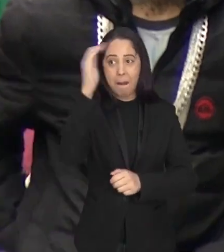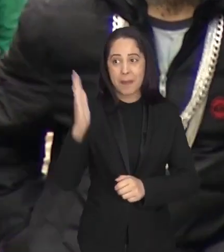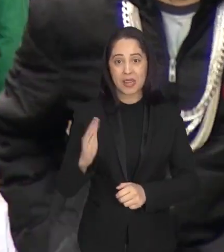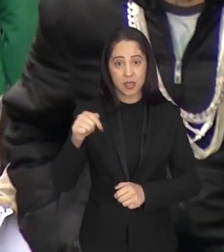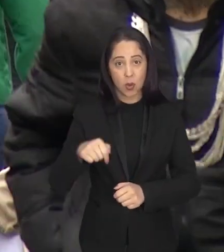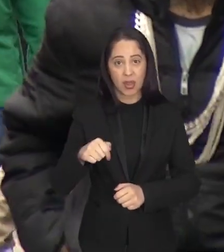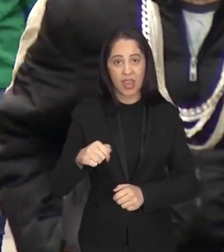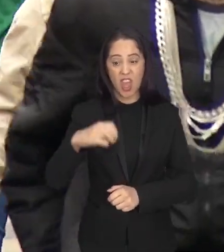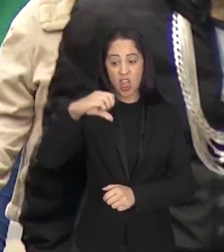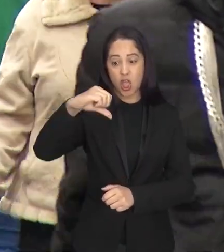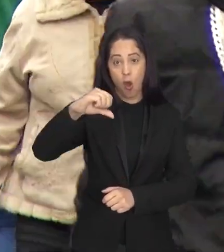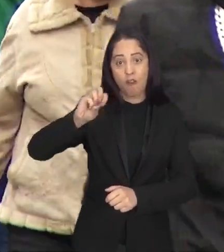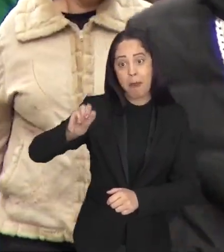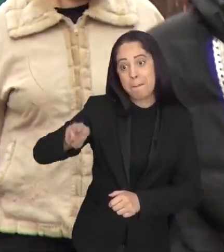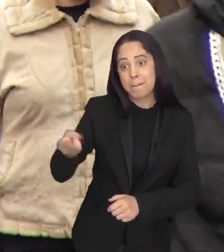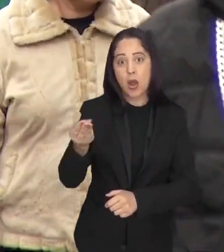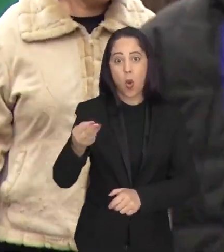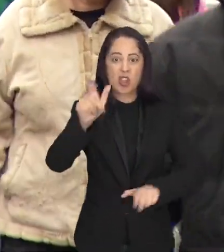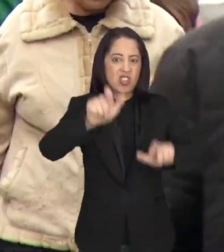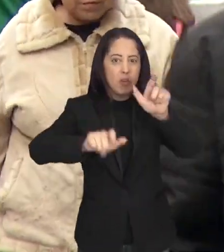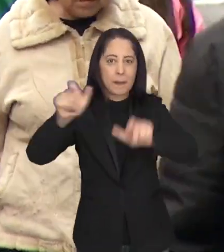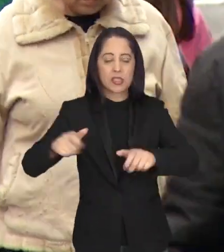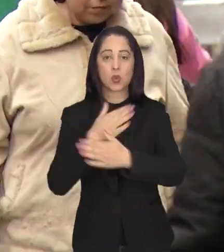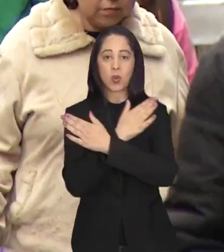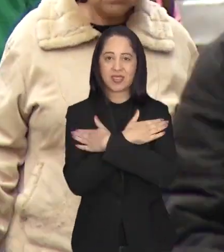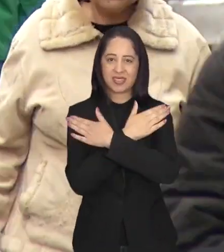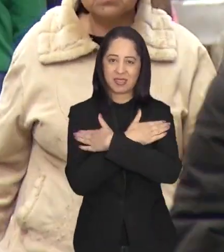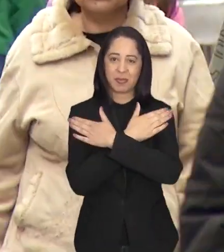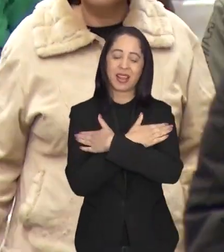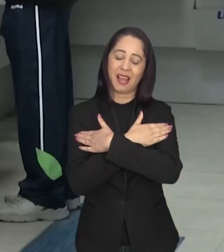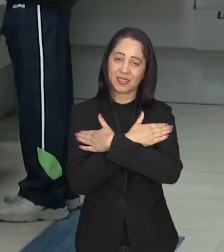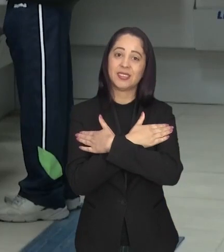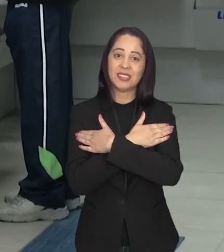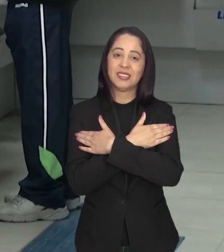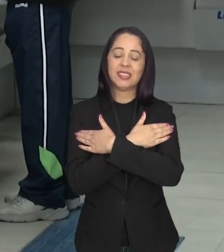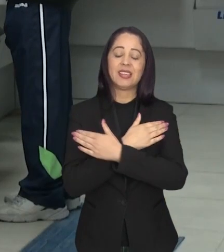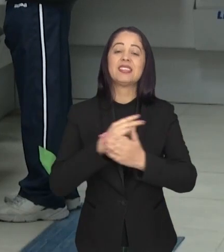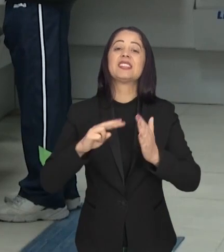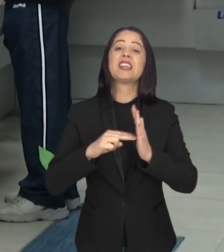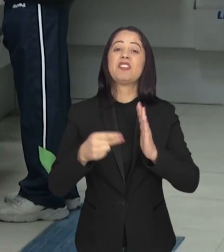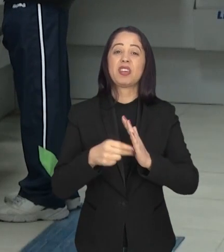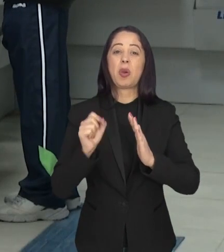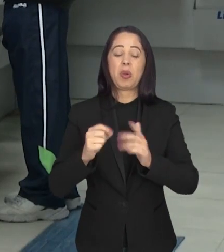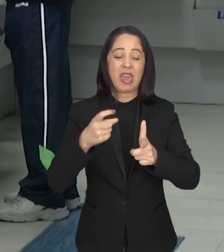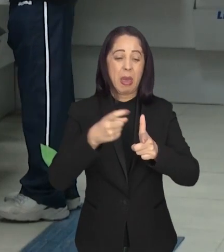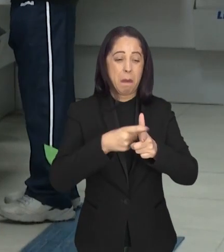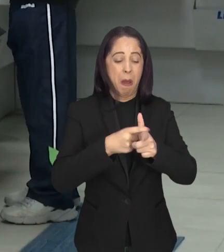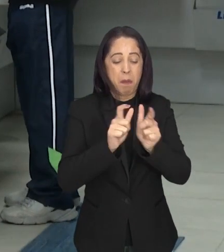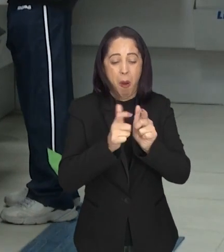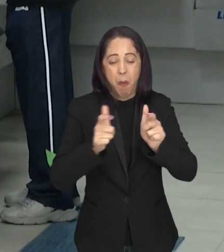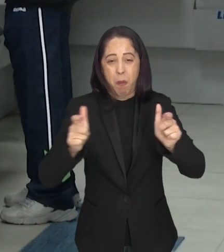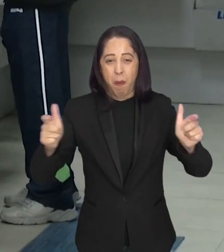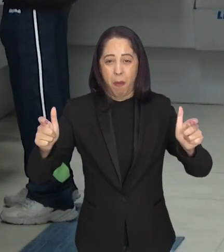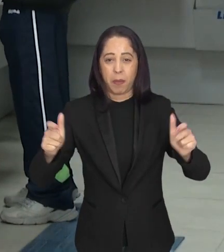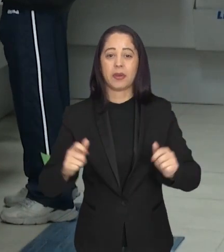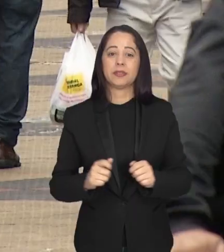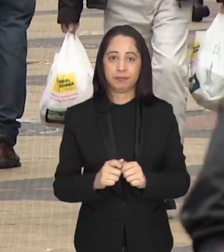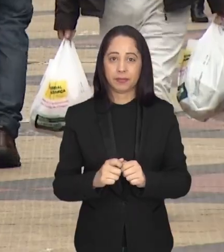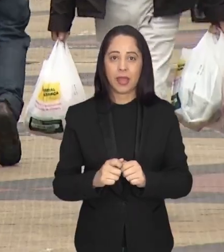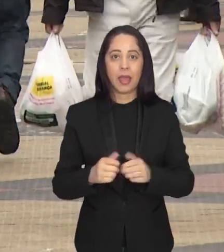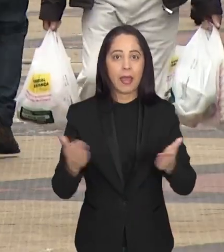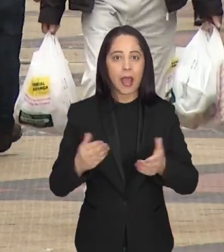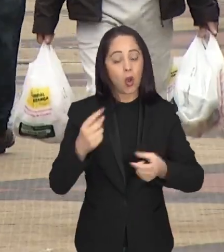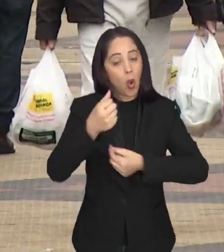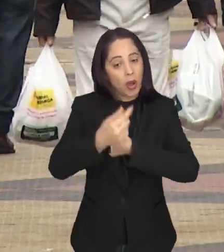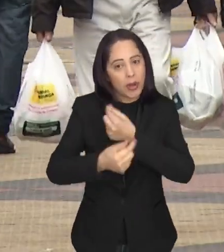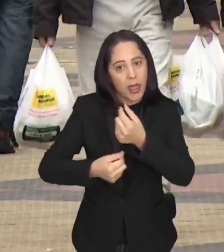o Brasil tem quase 9 milhões de pessoas desempregadas, o que compromete ainda mais o cenário da inadimplência. E